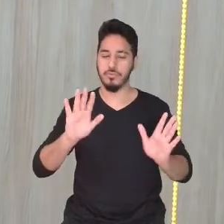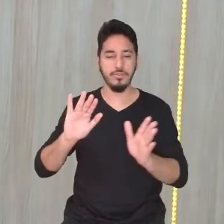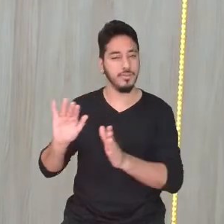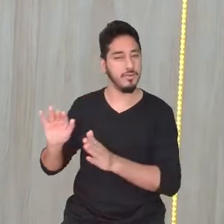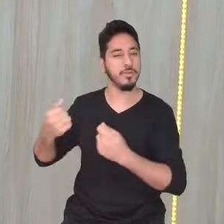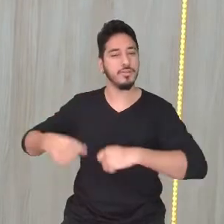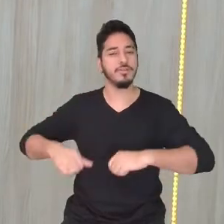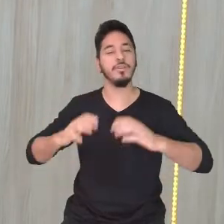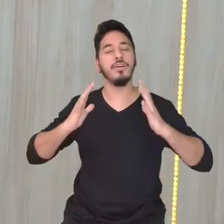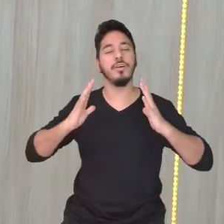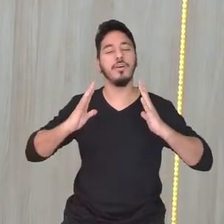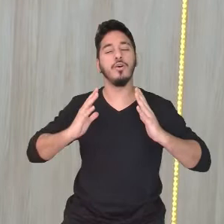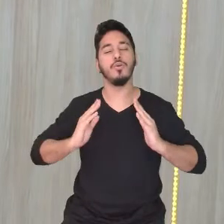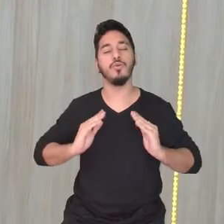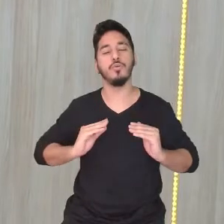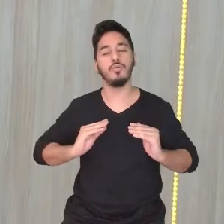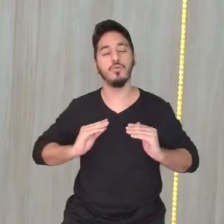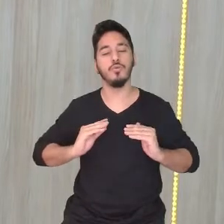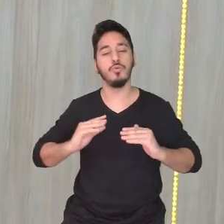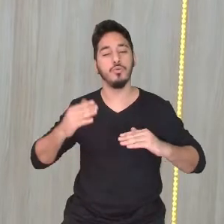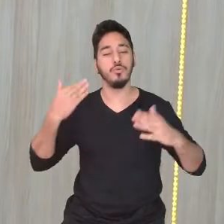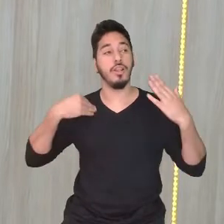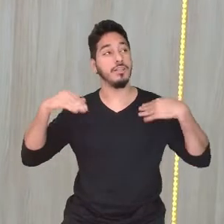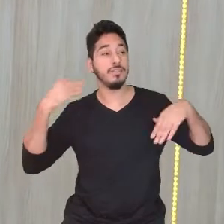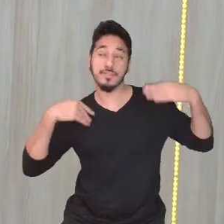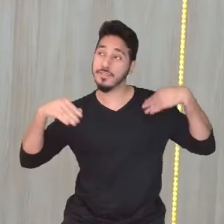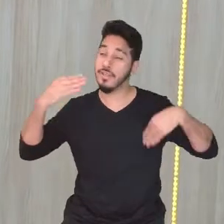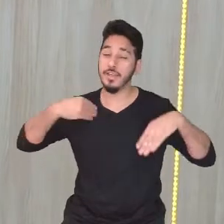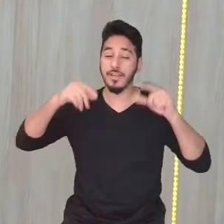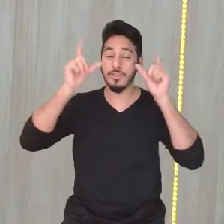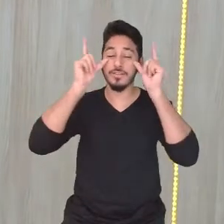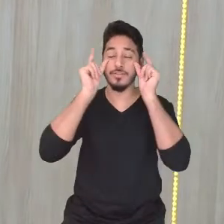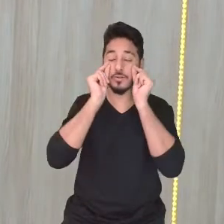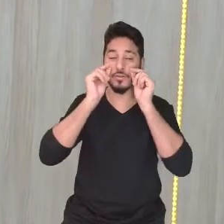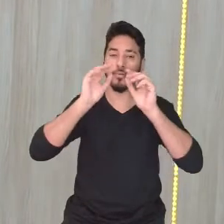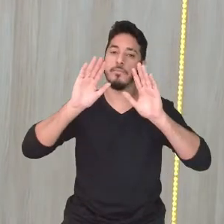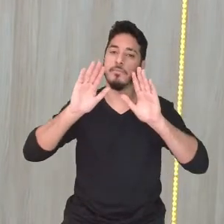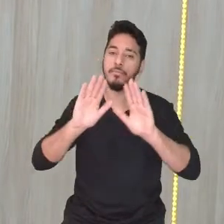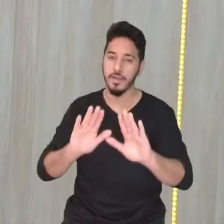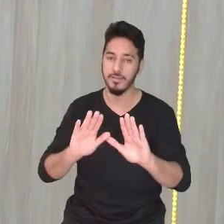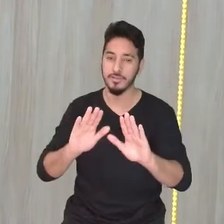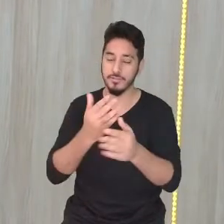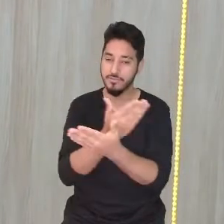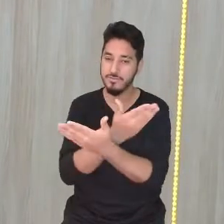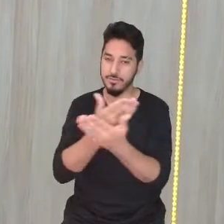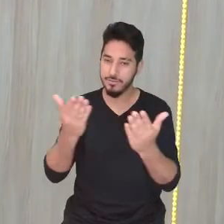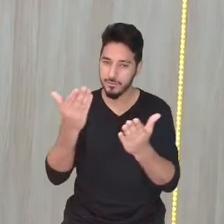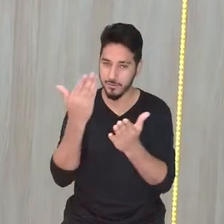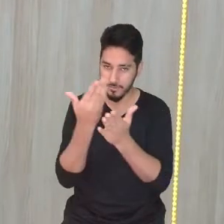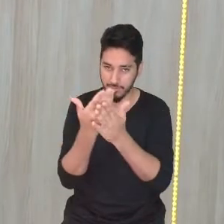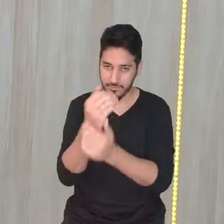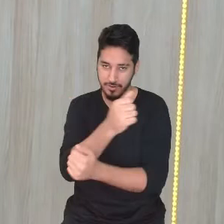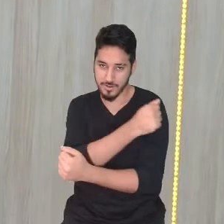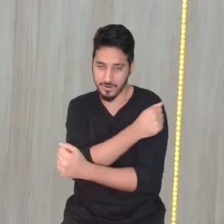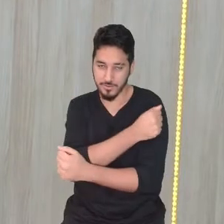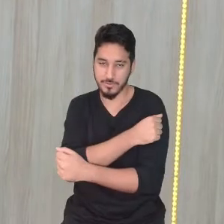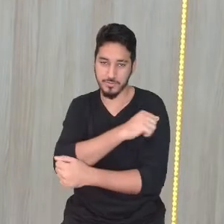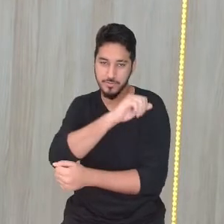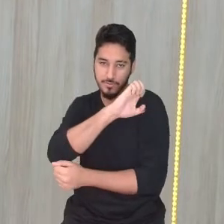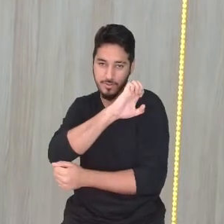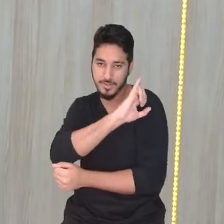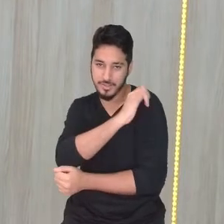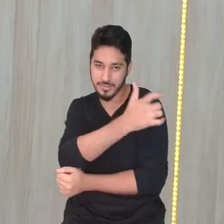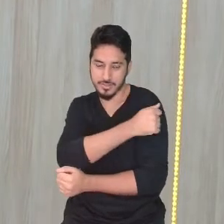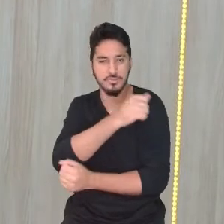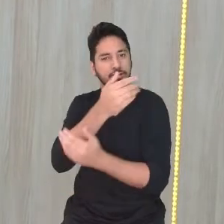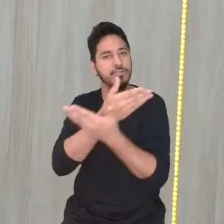de lazer, de descanso, de sono. Mas vocês, como estudantes da educação de jovens e adultos, com